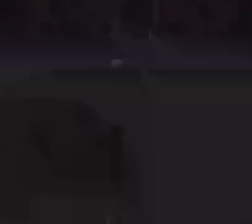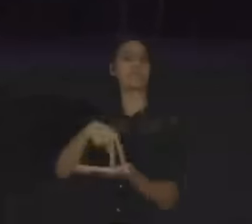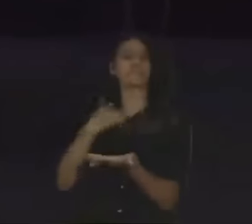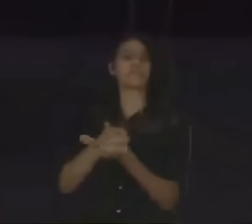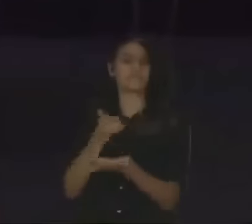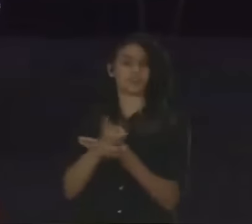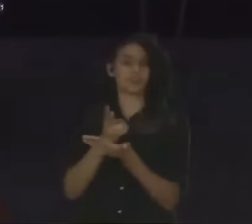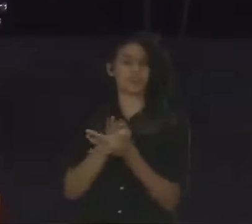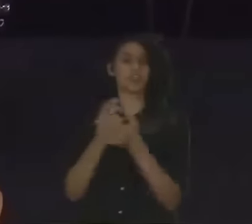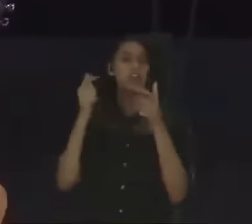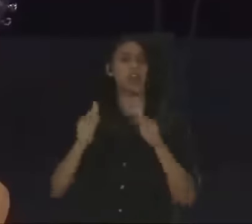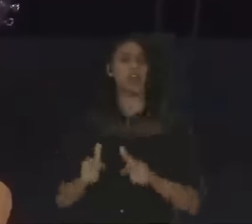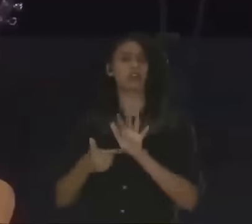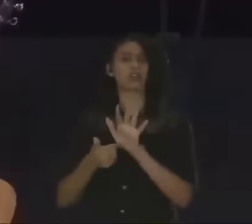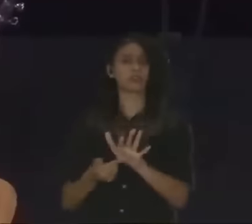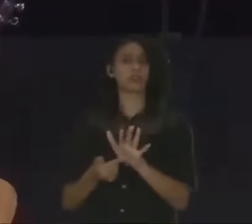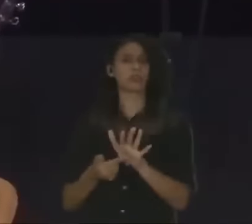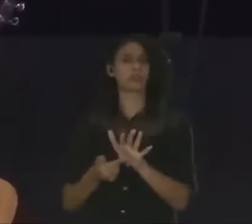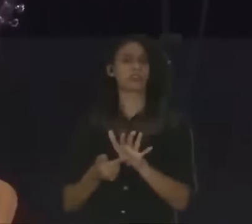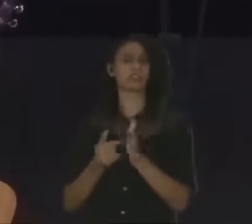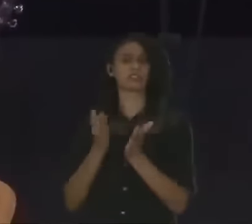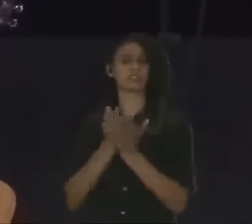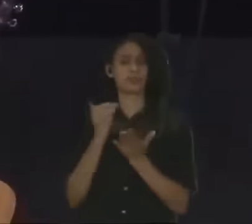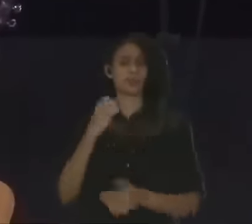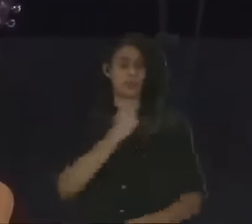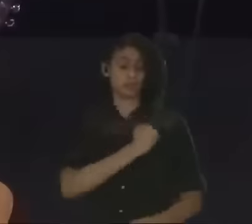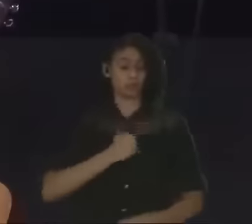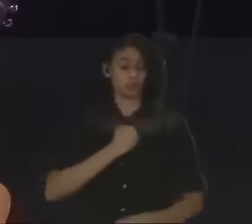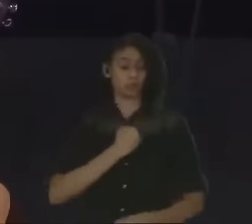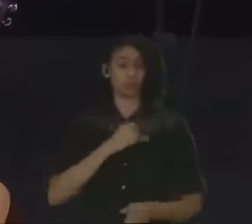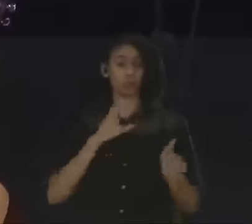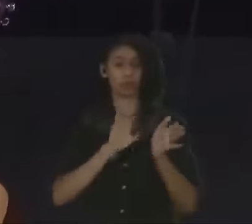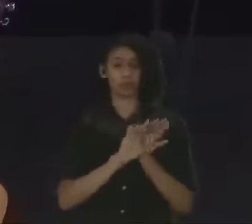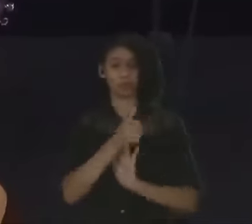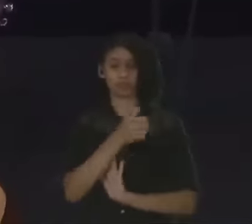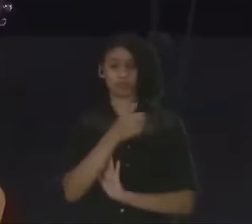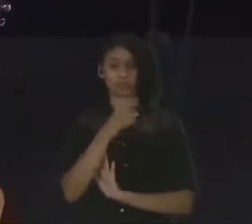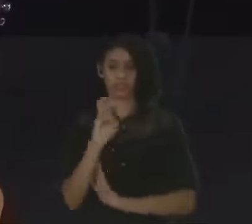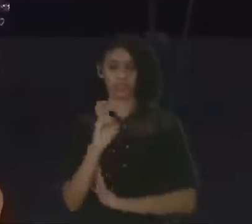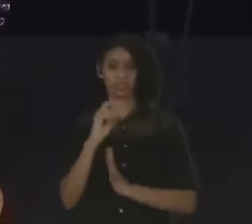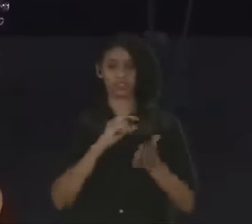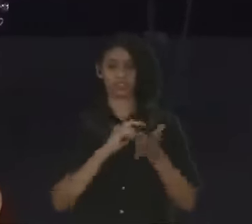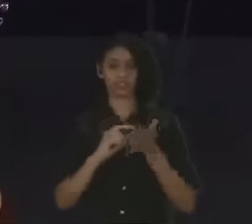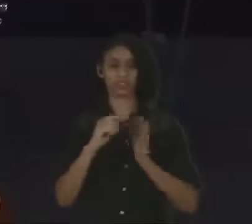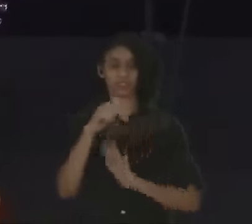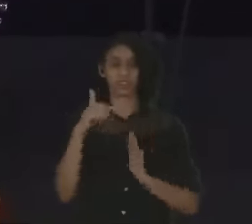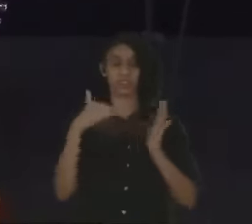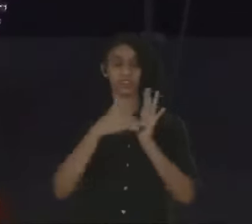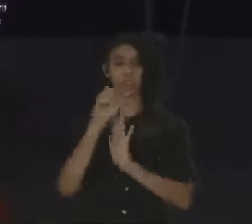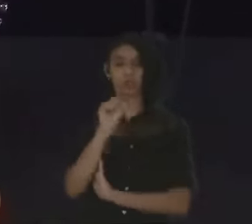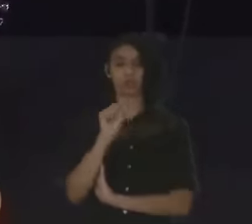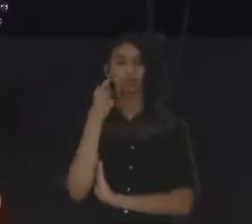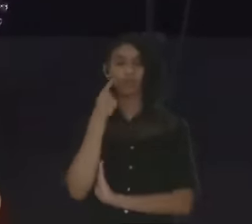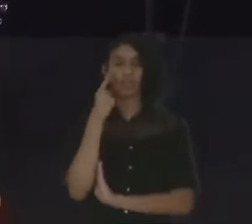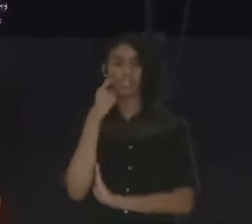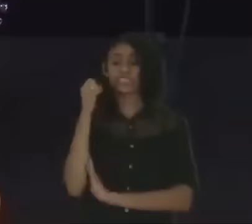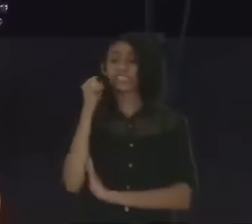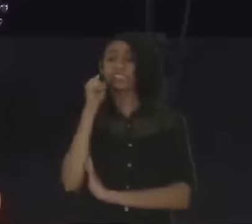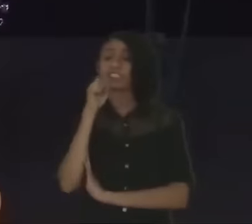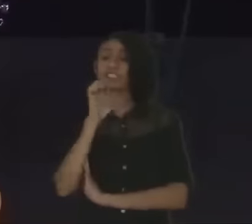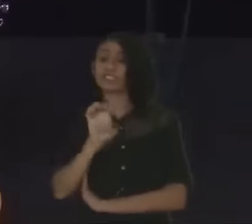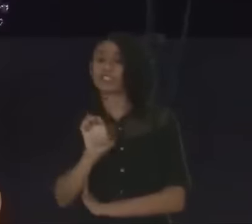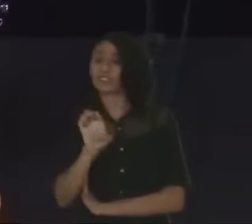tem isso na Bíblia aqui ó João Capítulo 15 do verso 7 ao verso 8 diz assim sim olha que o advérbio de